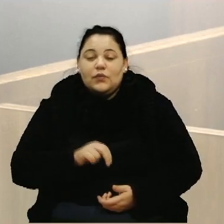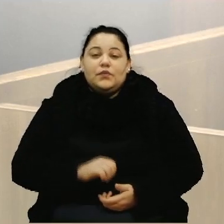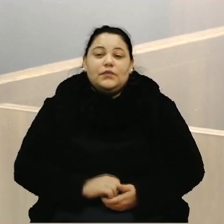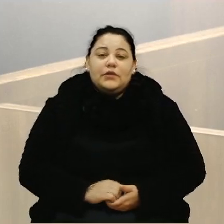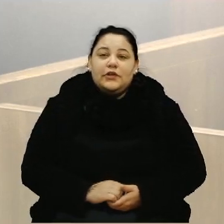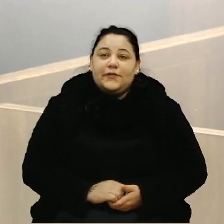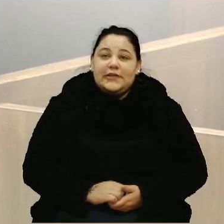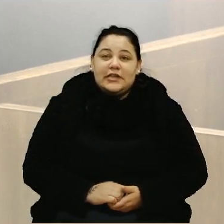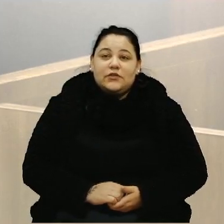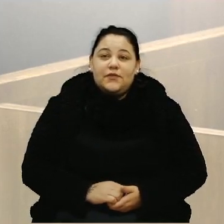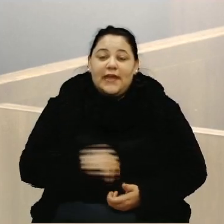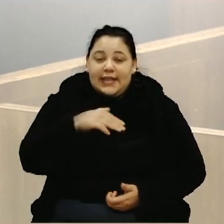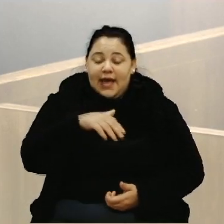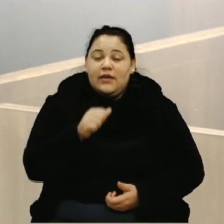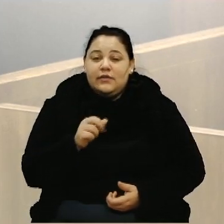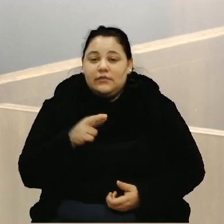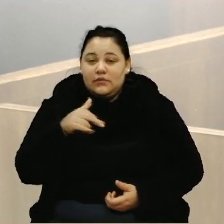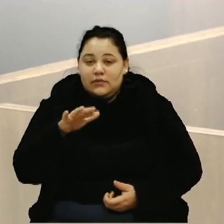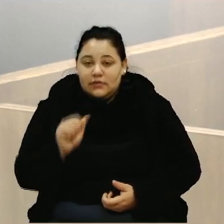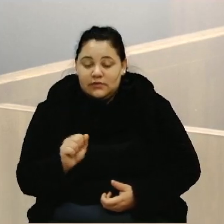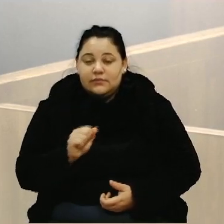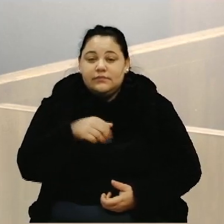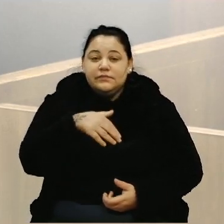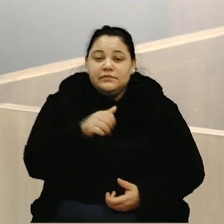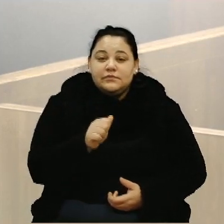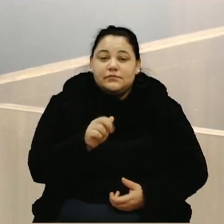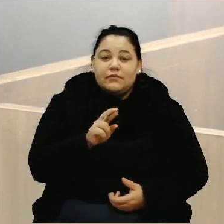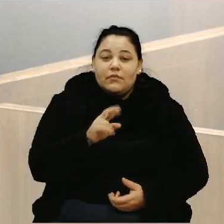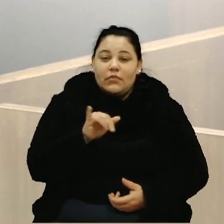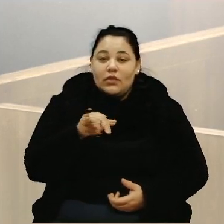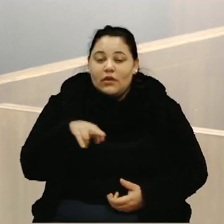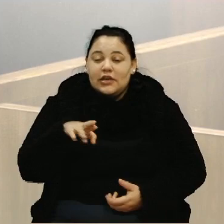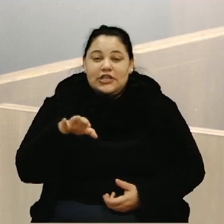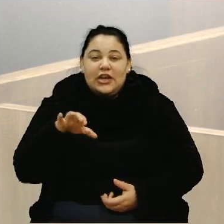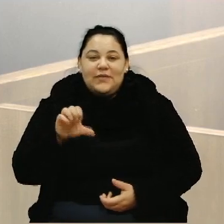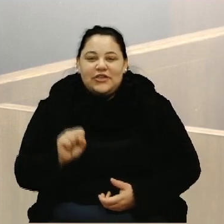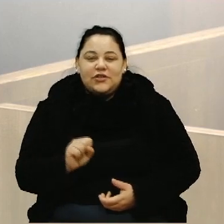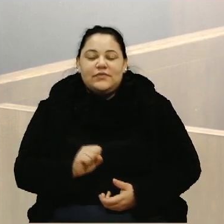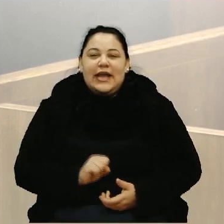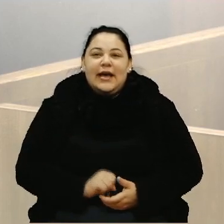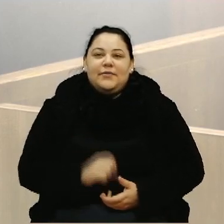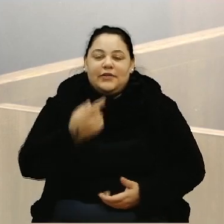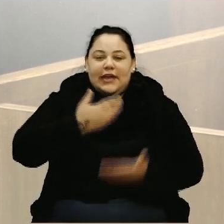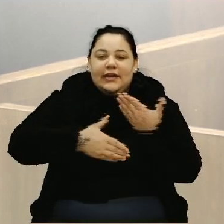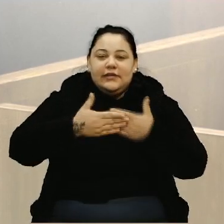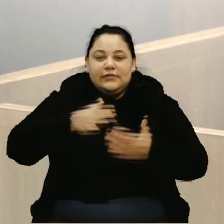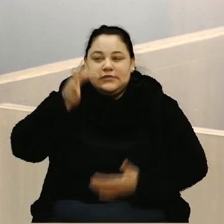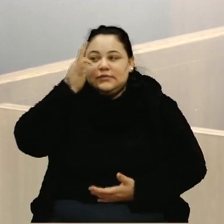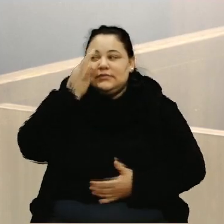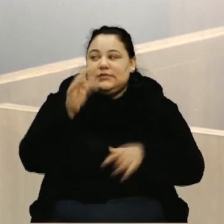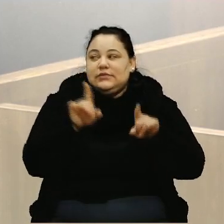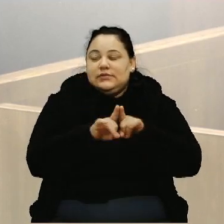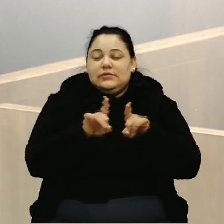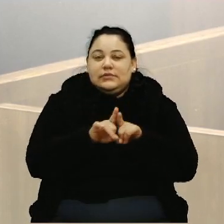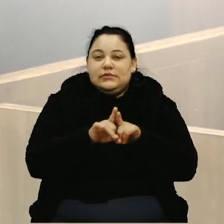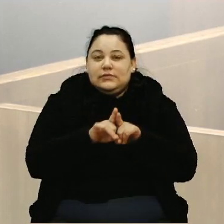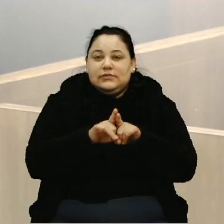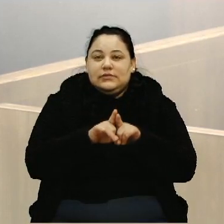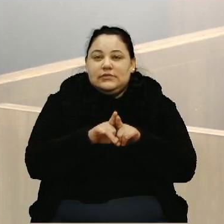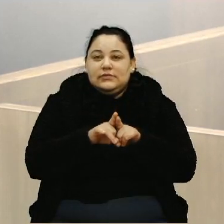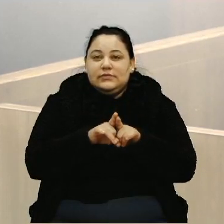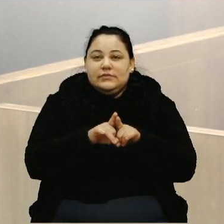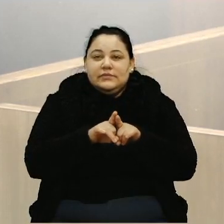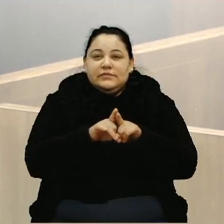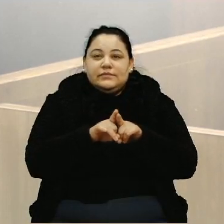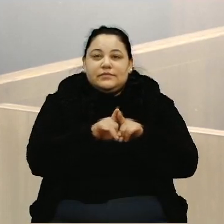da Maria, da Marinês, aqui de todos que estão aqui presentes também, que o poder público tenha um